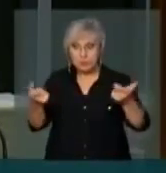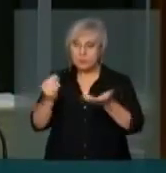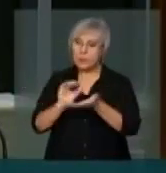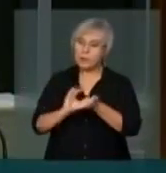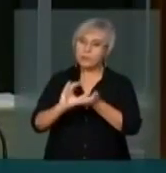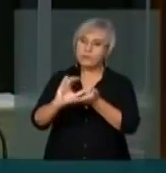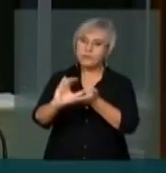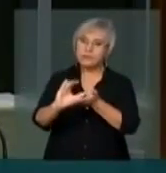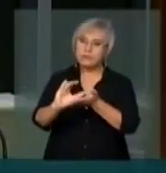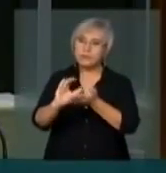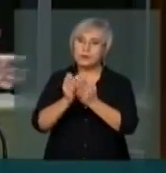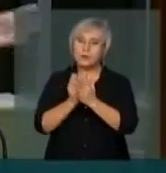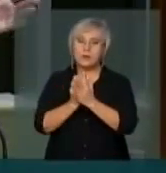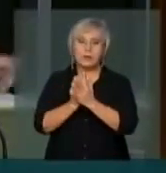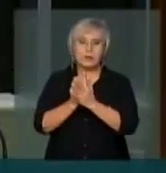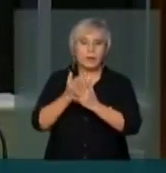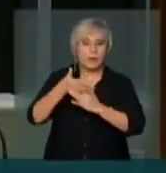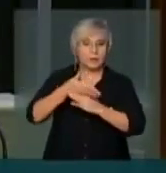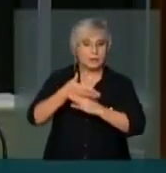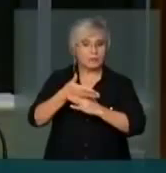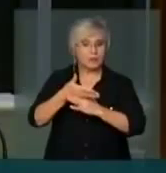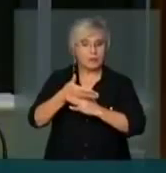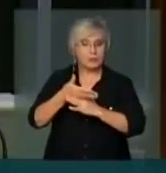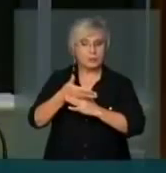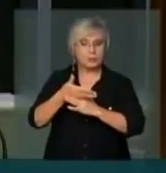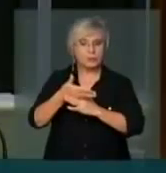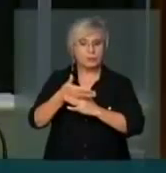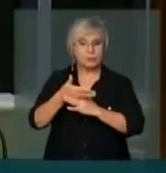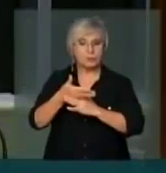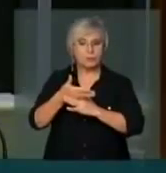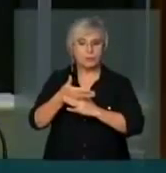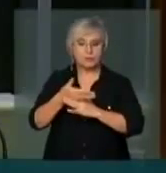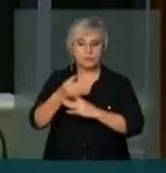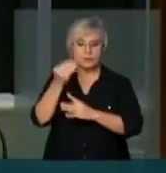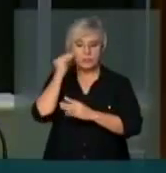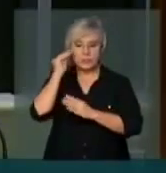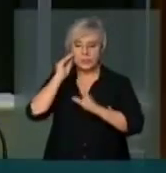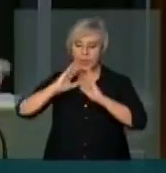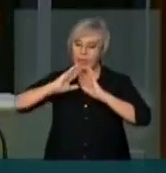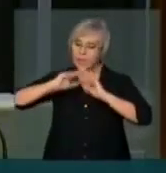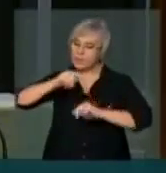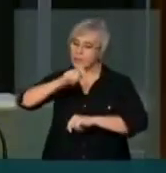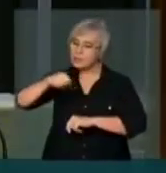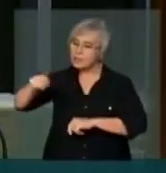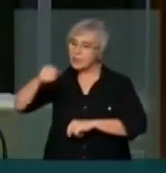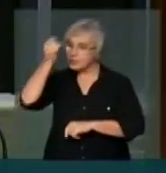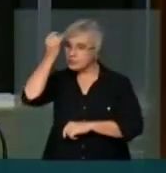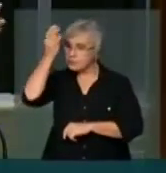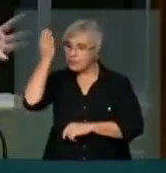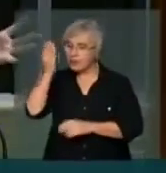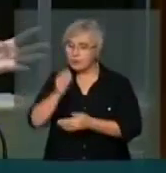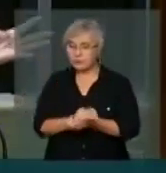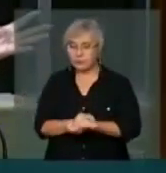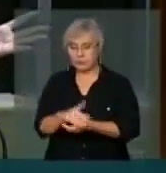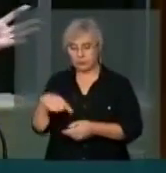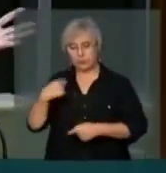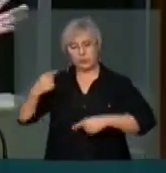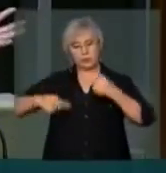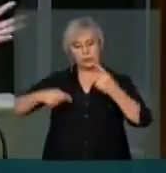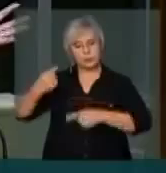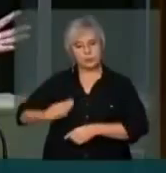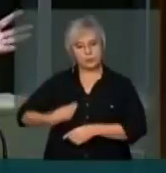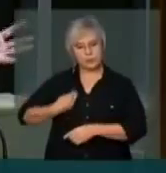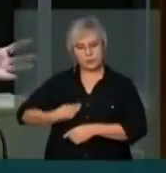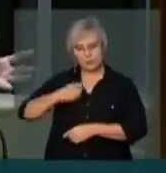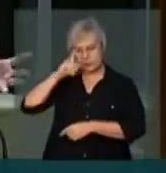investimentos através, possivelmente, da facilitação de crédito. Quando nós discutimos a vida cotidiana